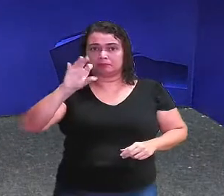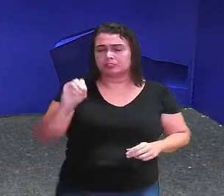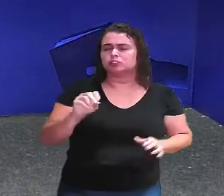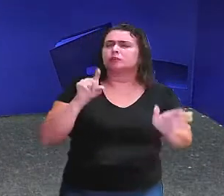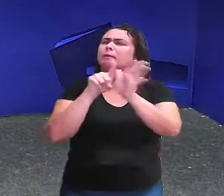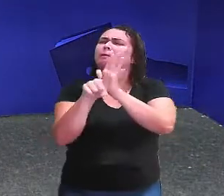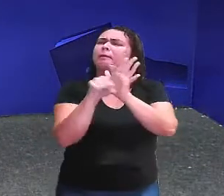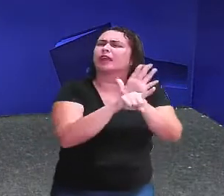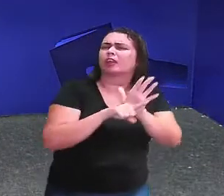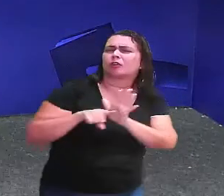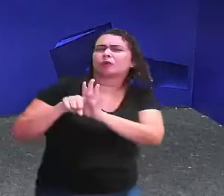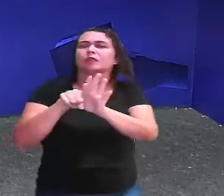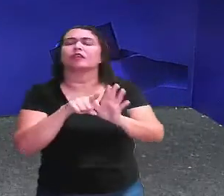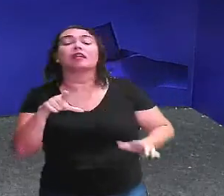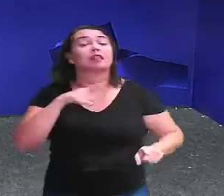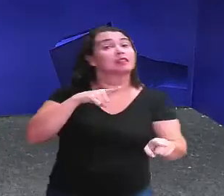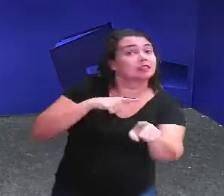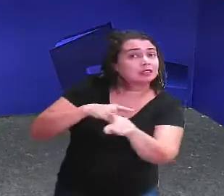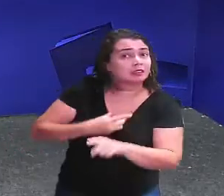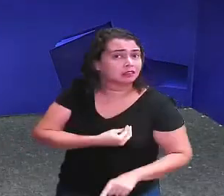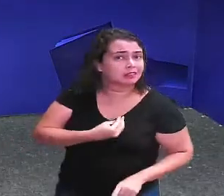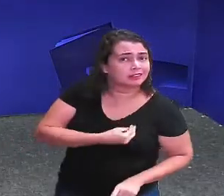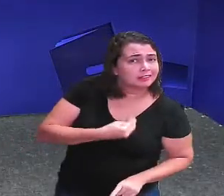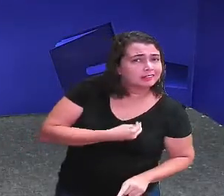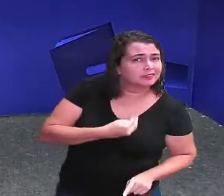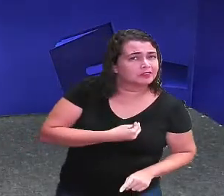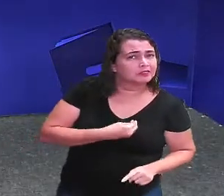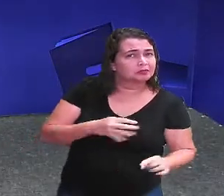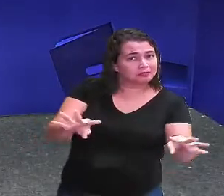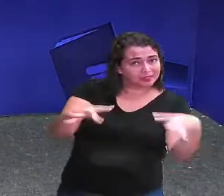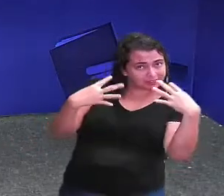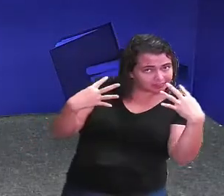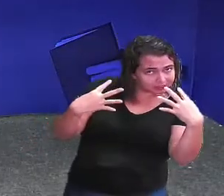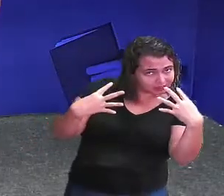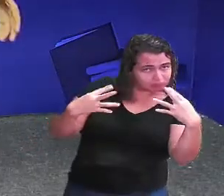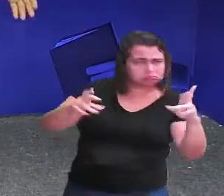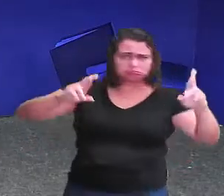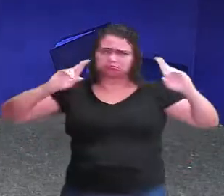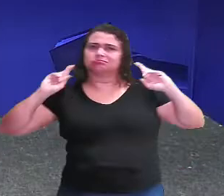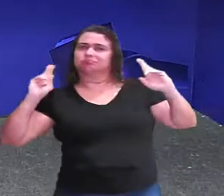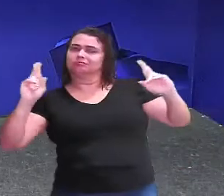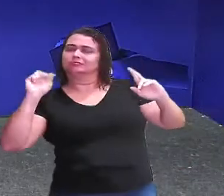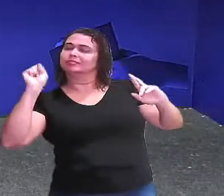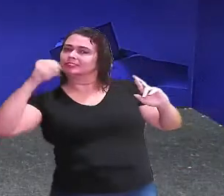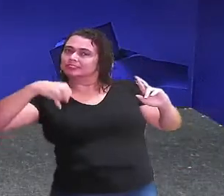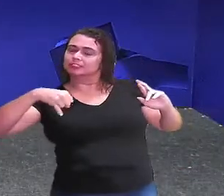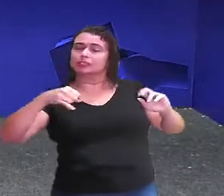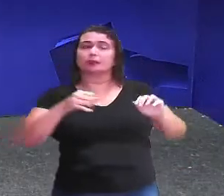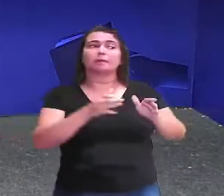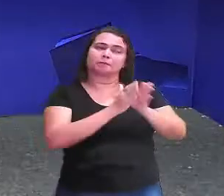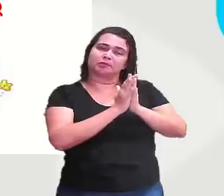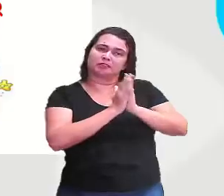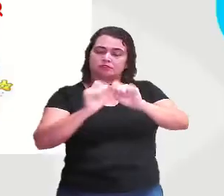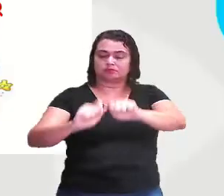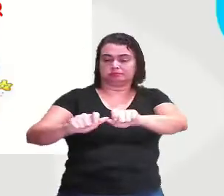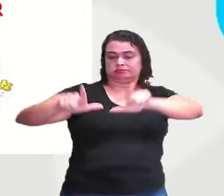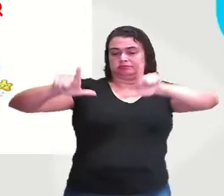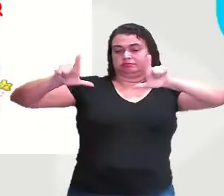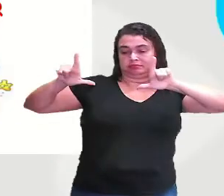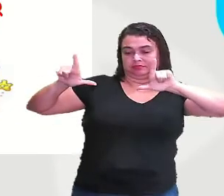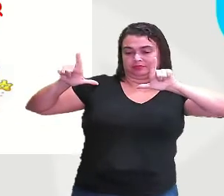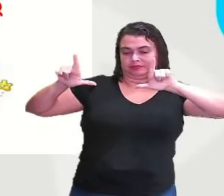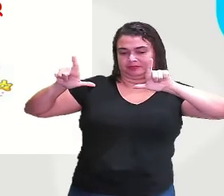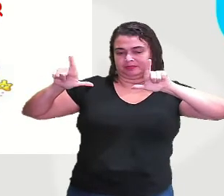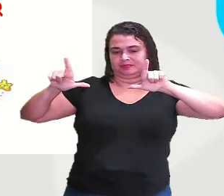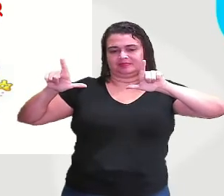fofinha? Tem aluno aí? Eu espero que sim. Mas vamos ao que interessa. Por favor, produção, abra essa imagem aí para que esse aluno possa se apropriar